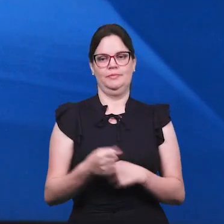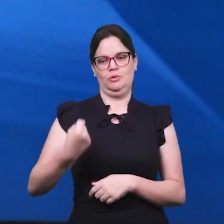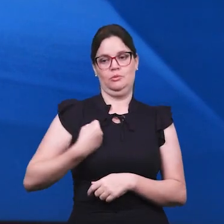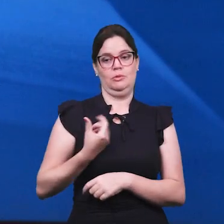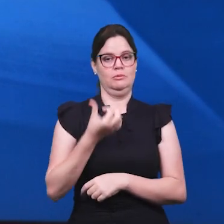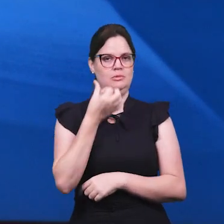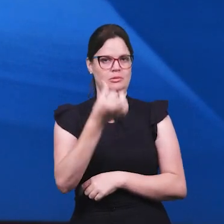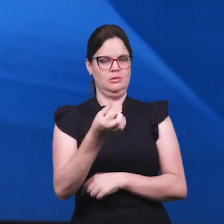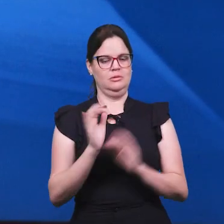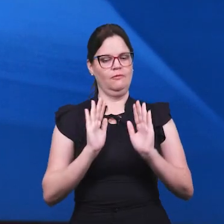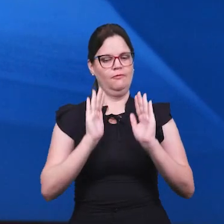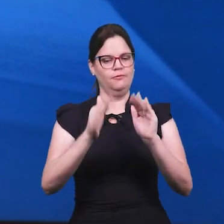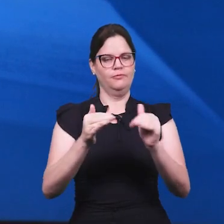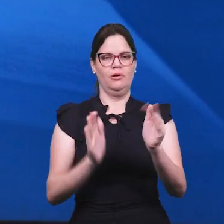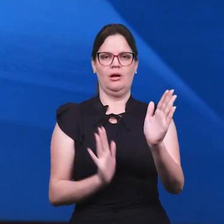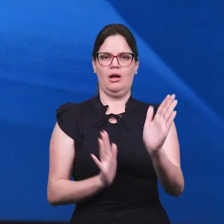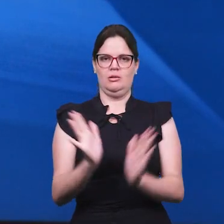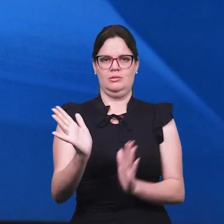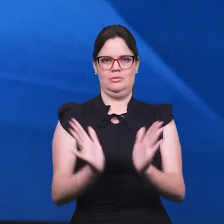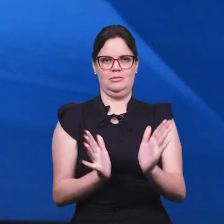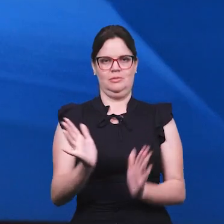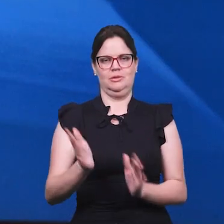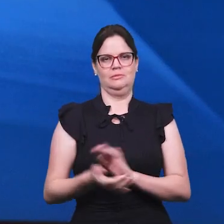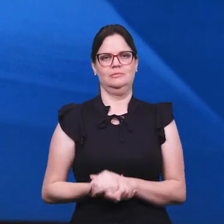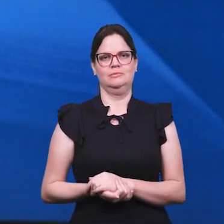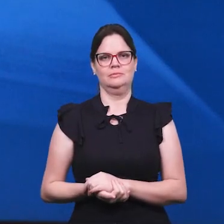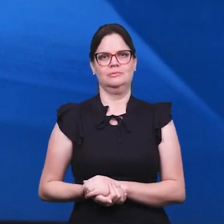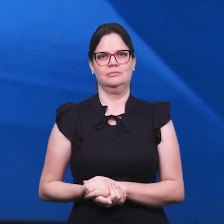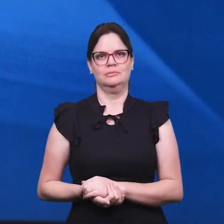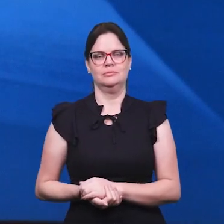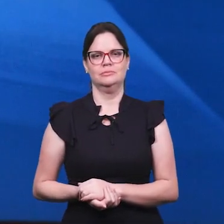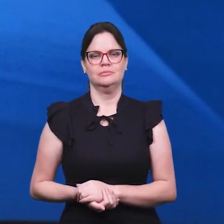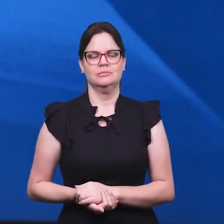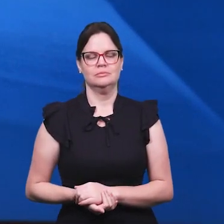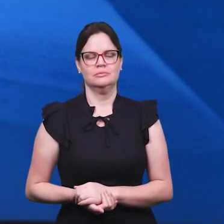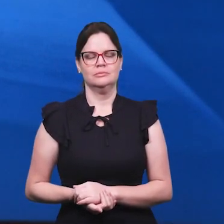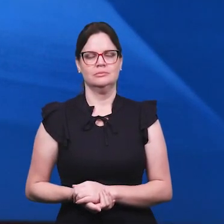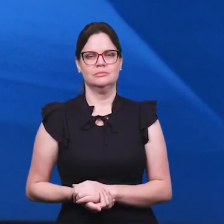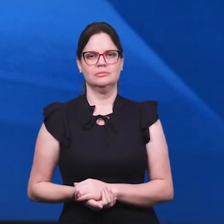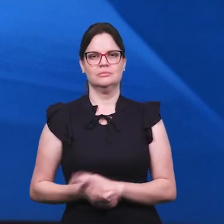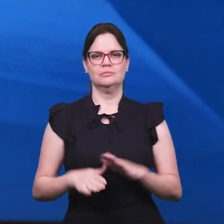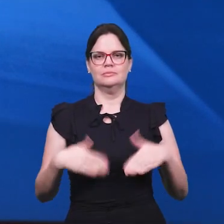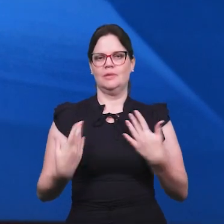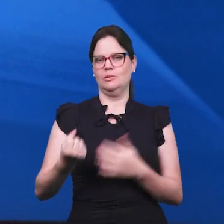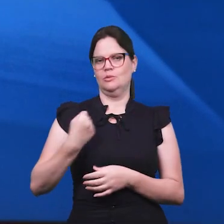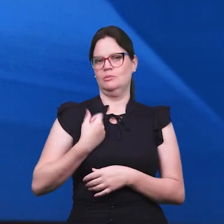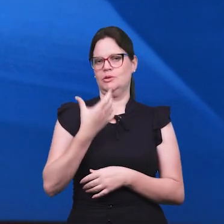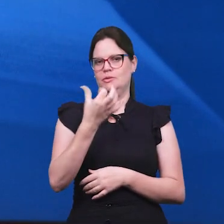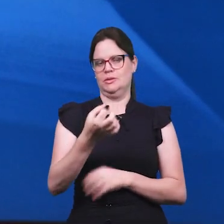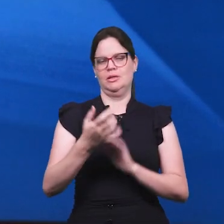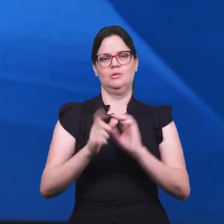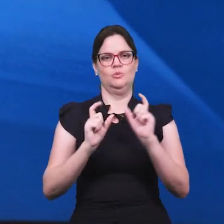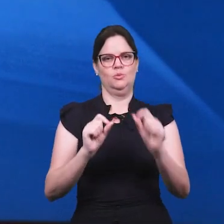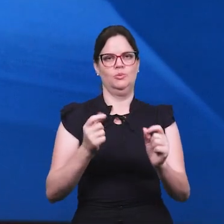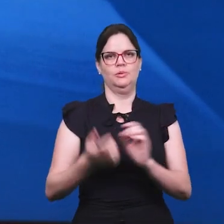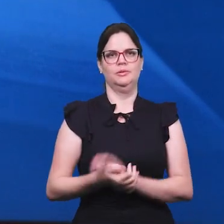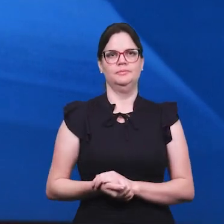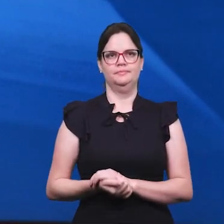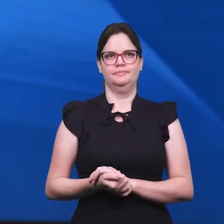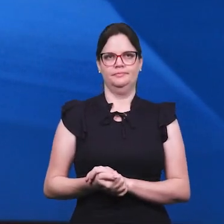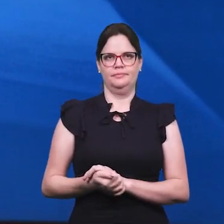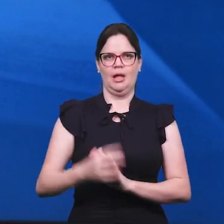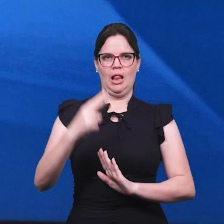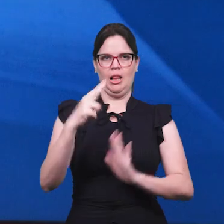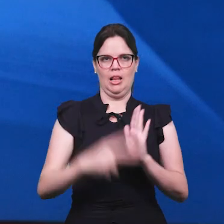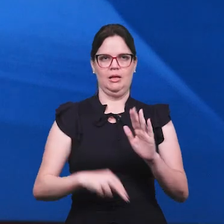Muito bem, a pergunta agora, número 6, é a pergunta destinada ao grupo de acessibilidade. E